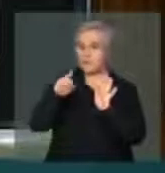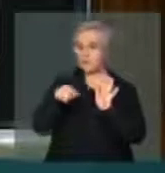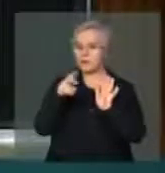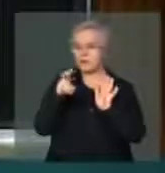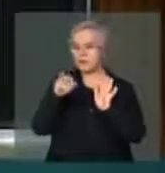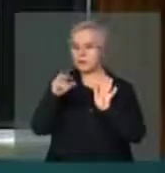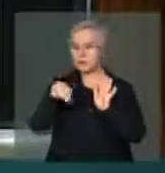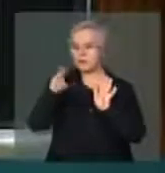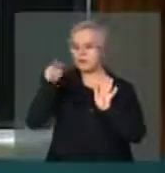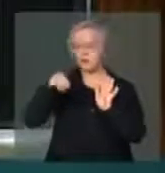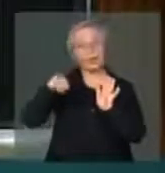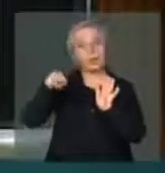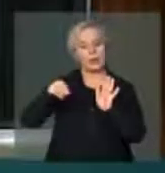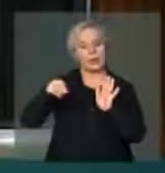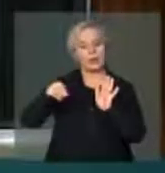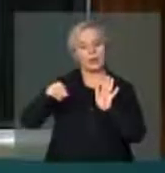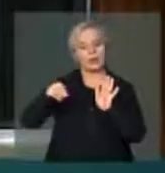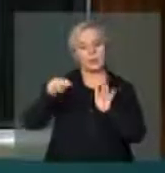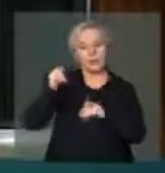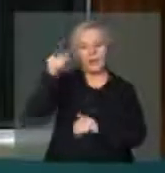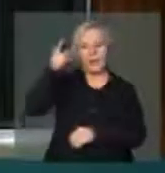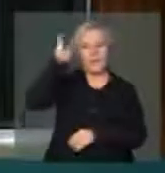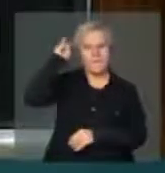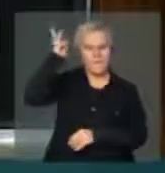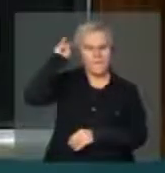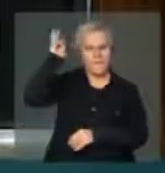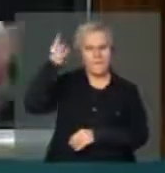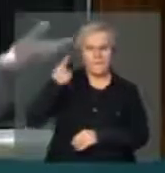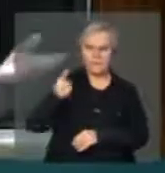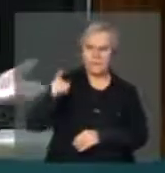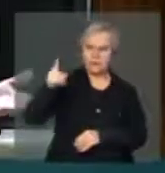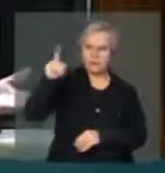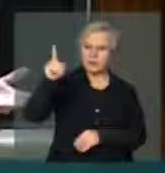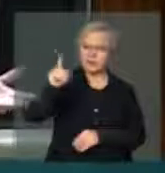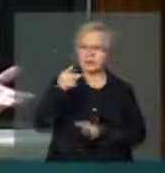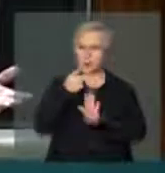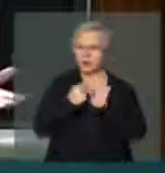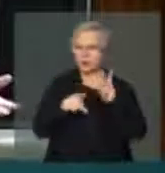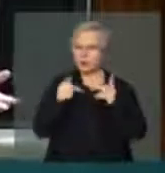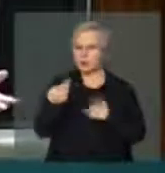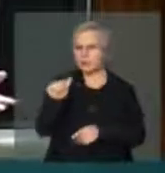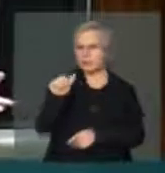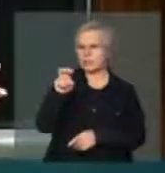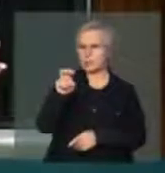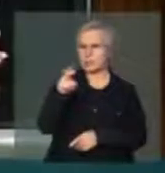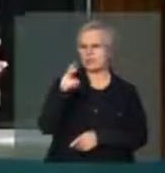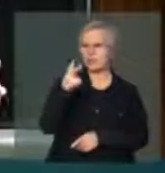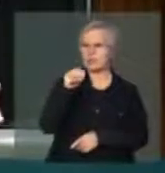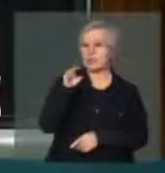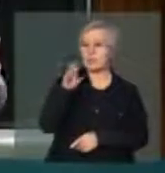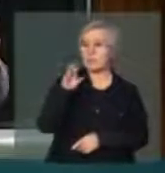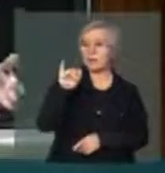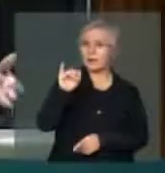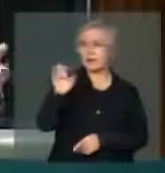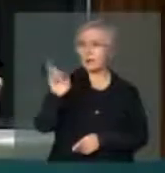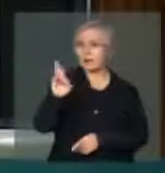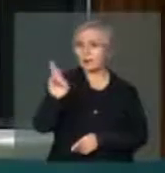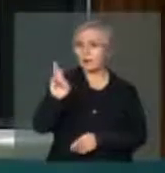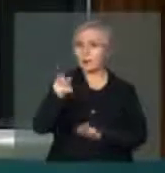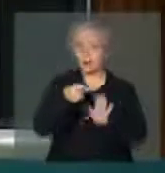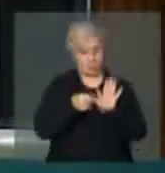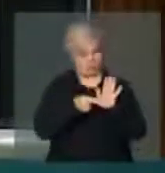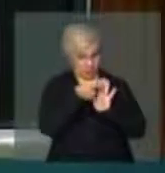1.500 quilômetros, indo lá pelo Maranhão, um projeto de 15, 20 bilhões de reais. Esse é um projeto de